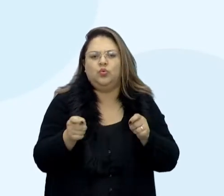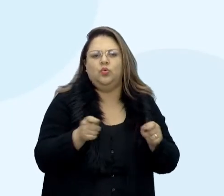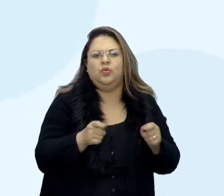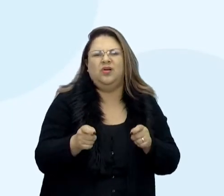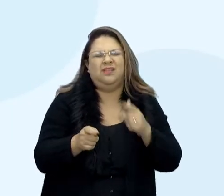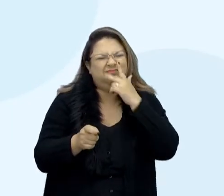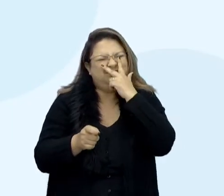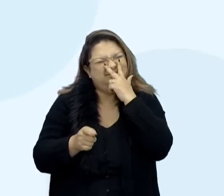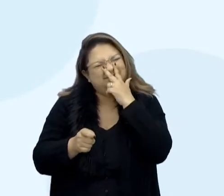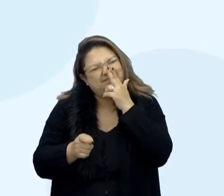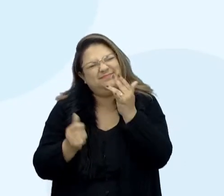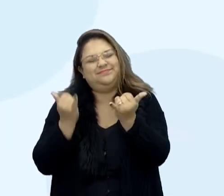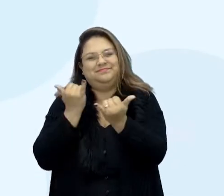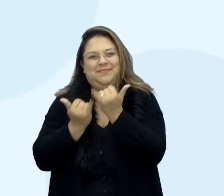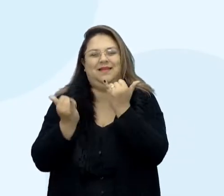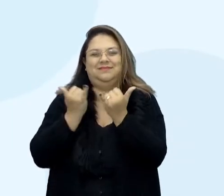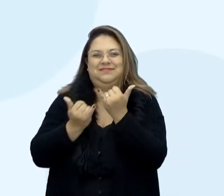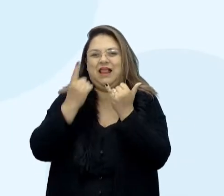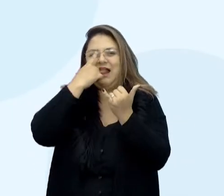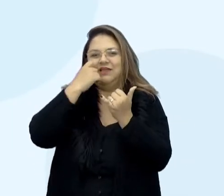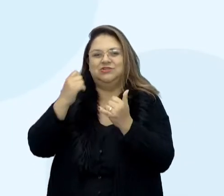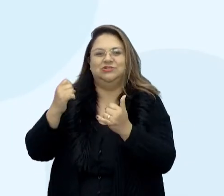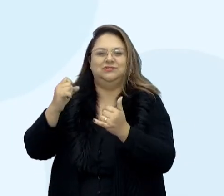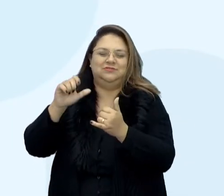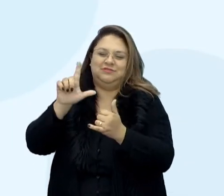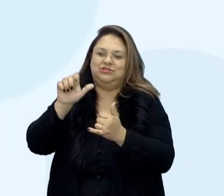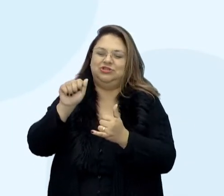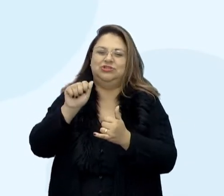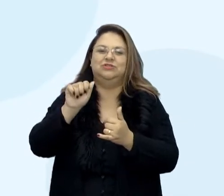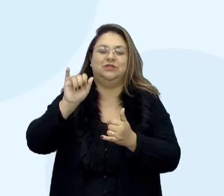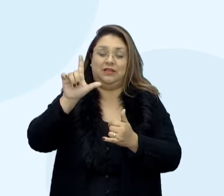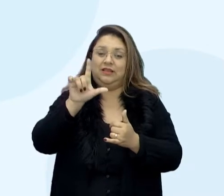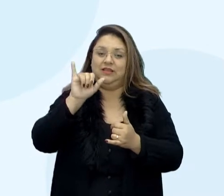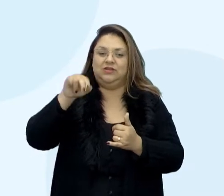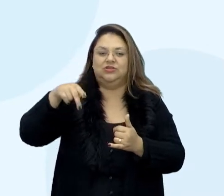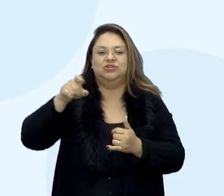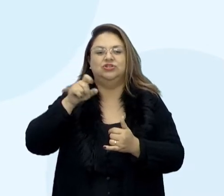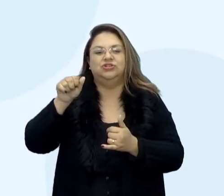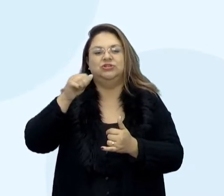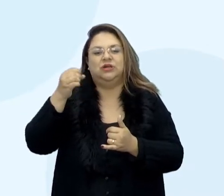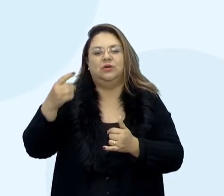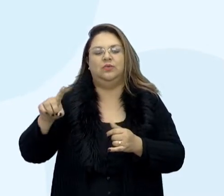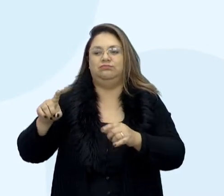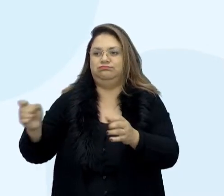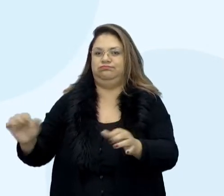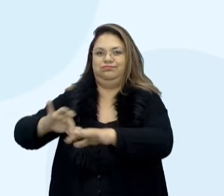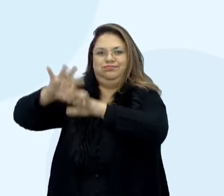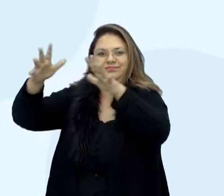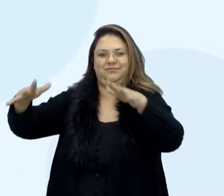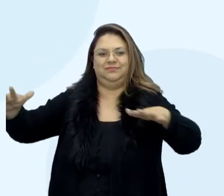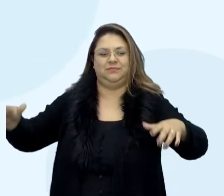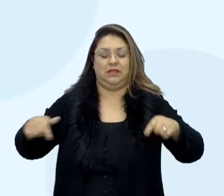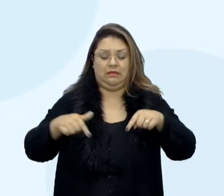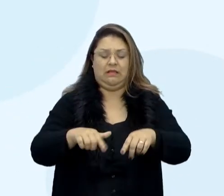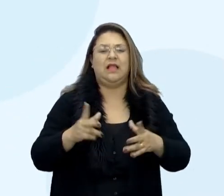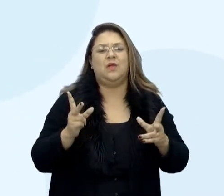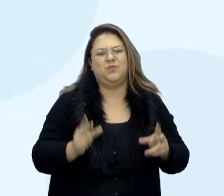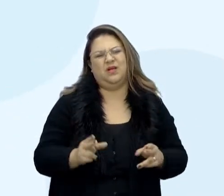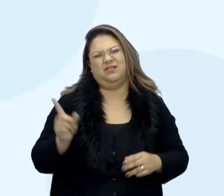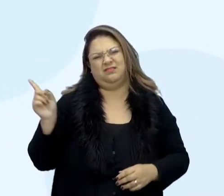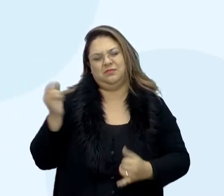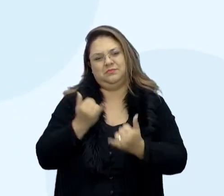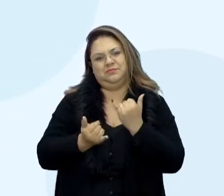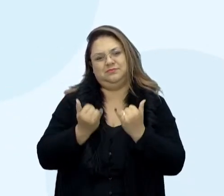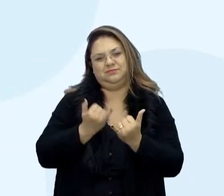né? Não é o ideal, não é um aterro. Então, o que acontece? A princípio era um lixão, né, que foi colocado ali camadas de lixo e